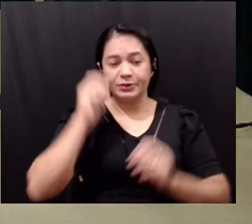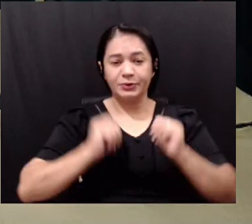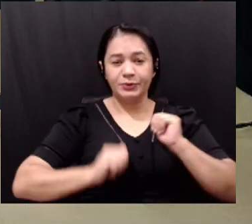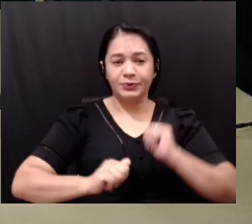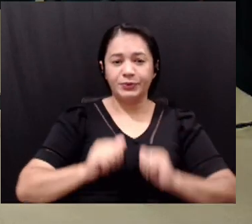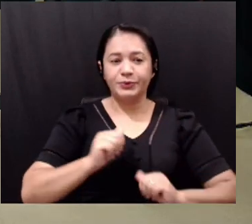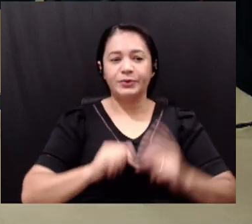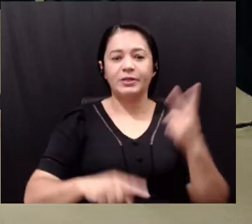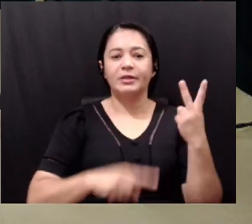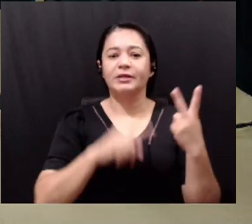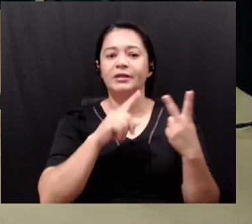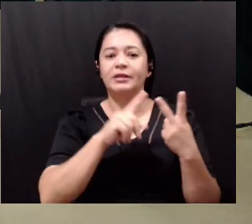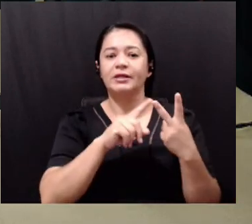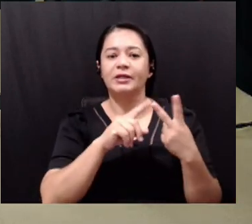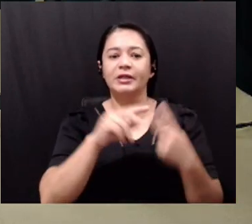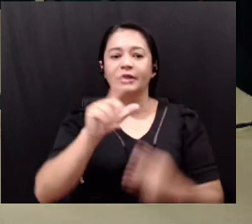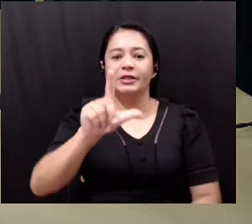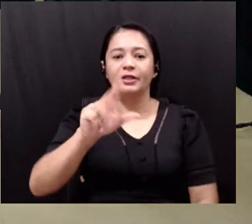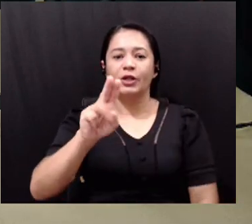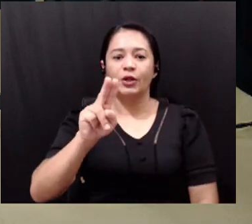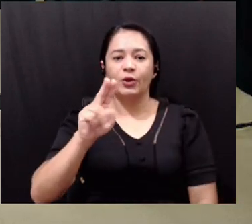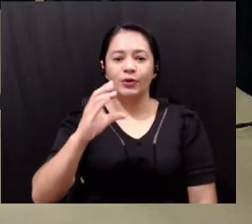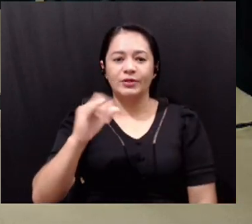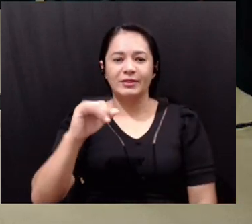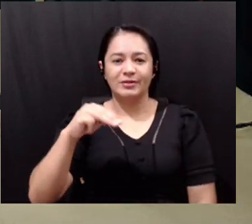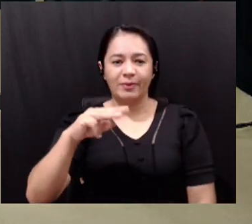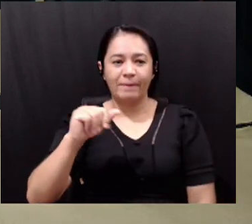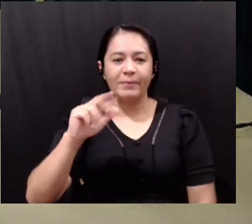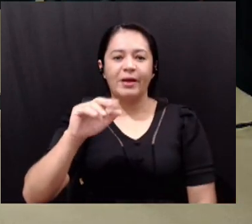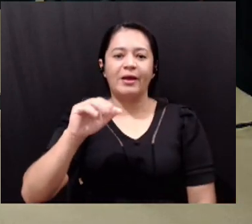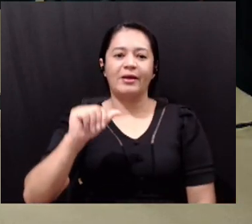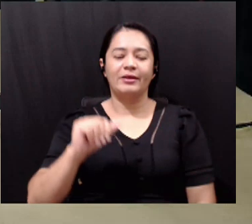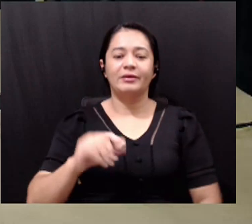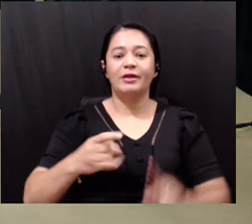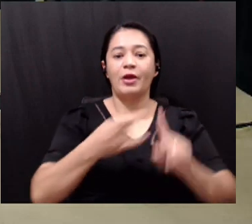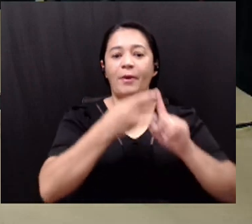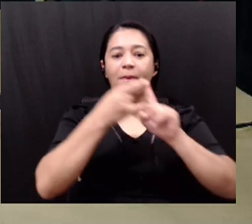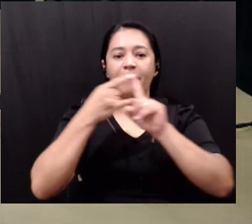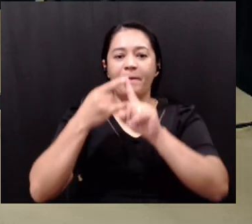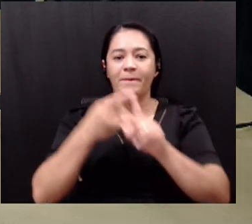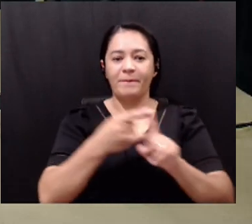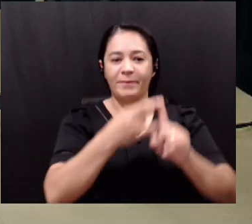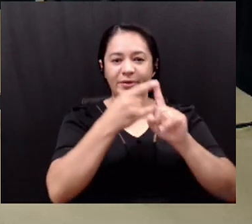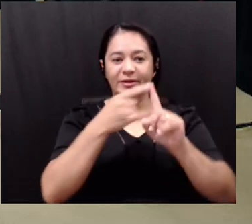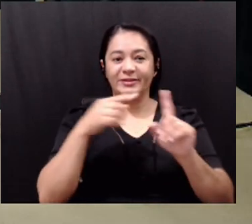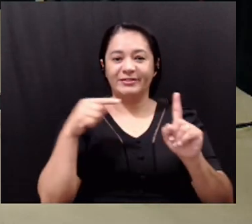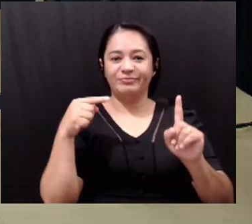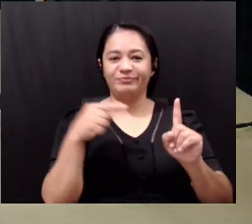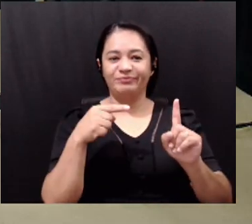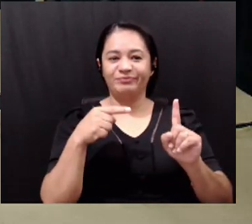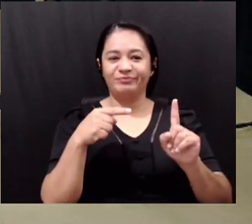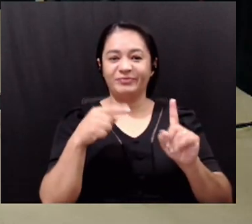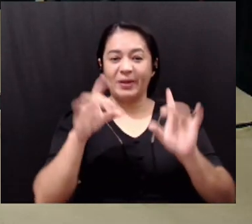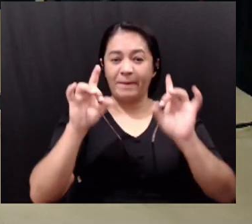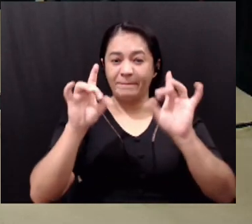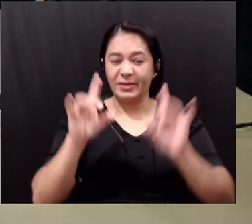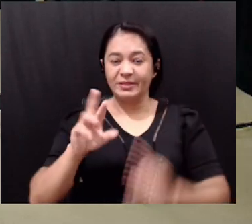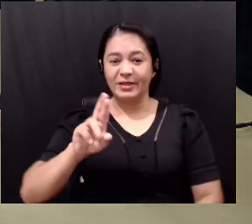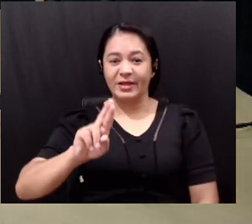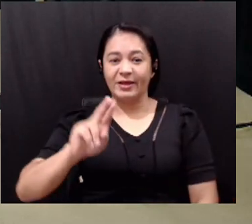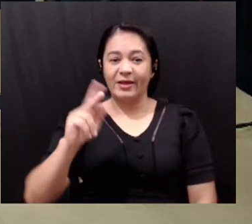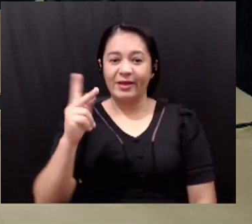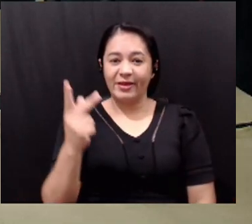Lucimária Tavares, e pelo Zoom nós temos a especialista em RH, gestão de